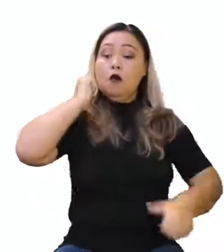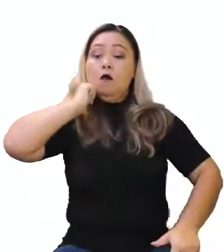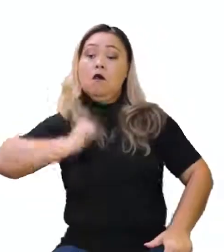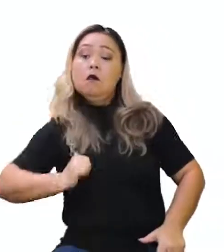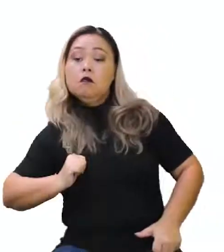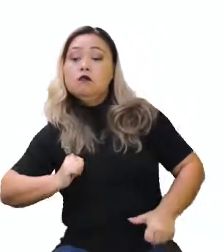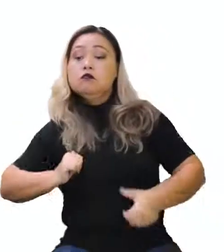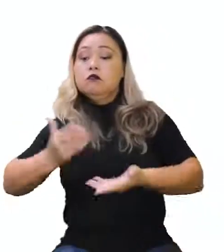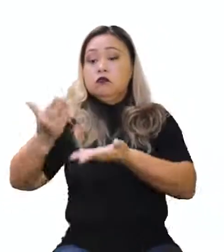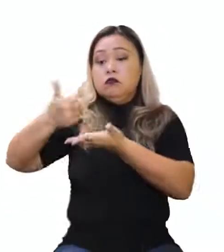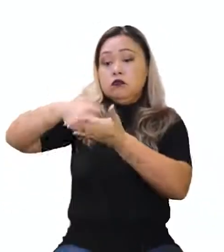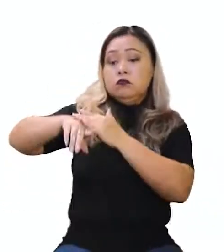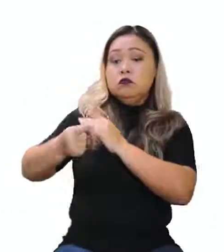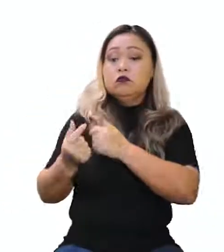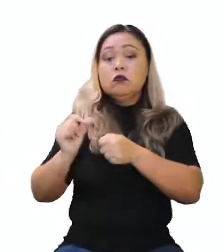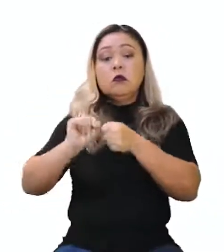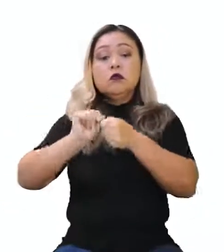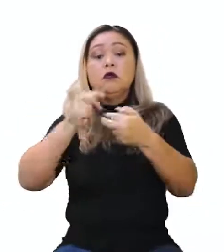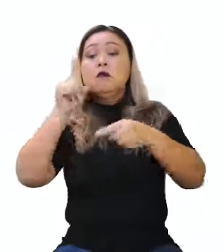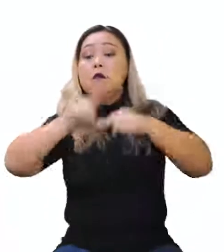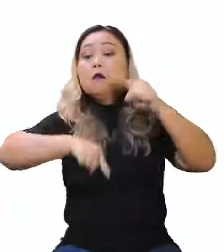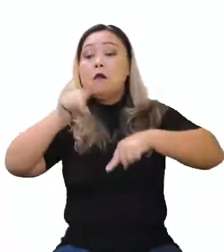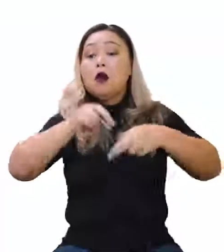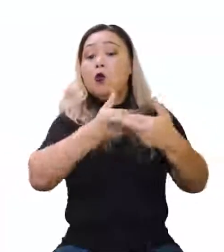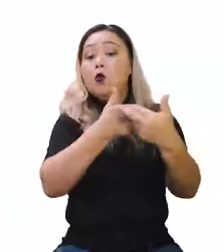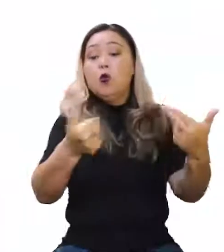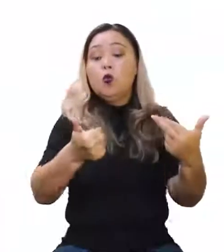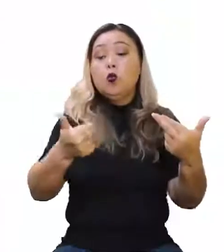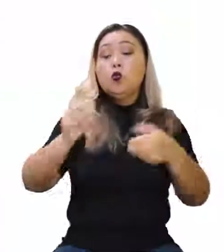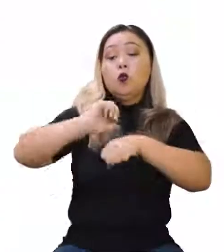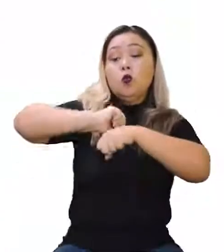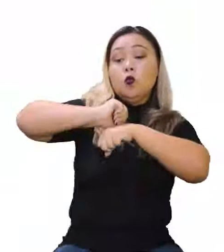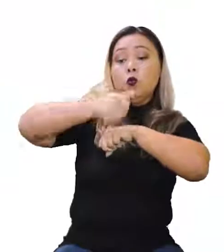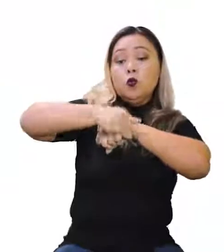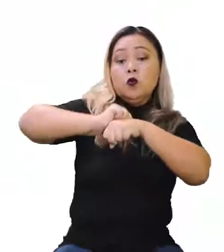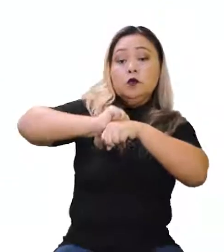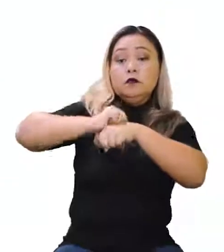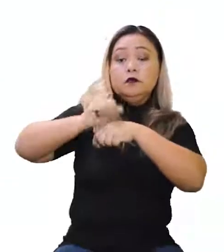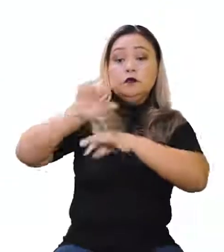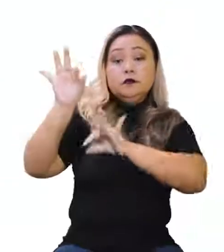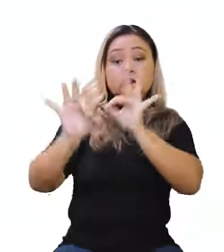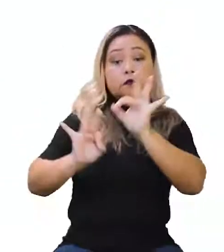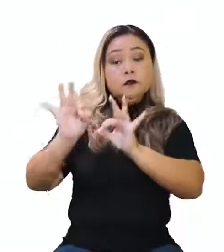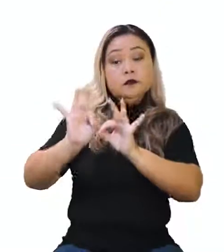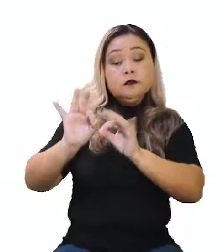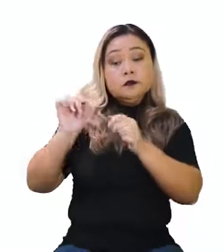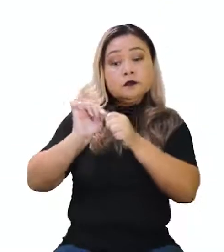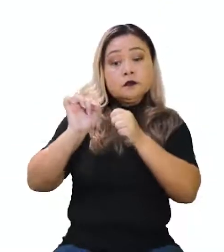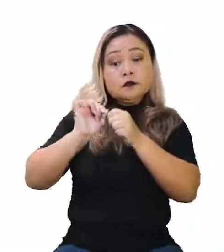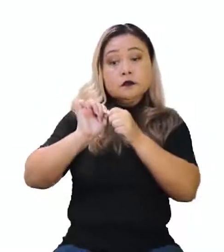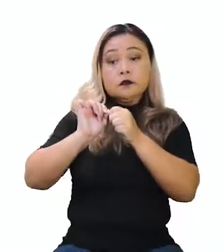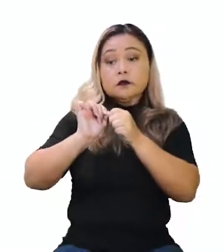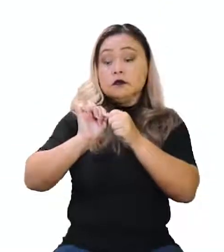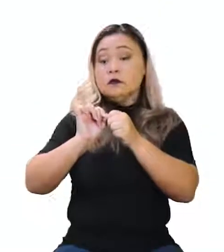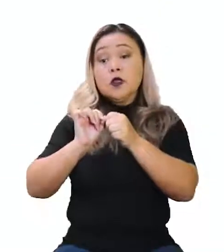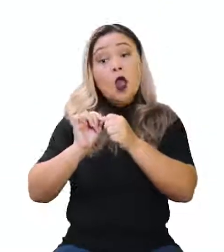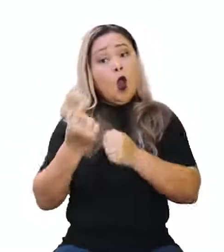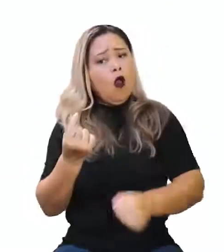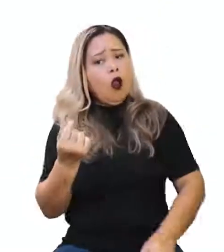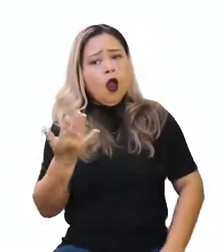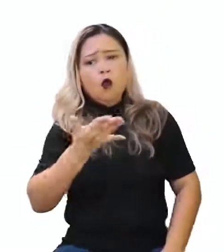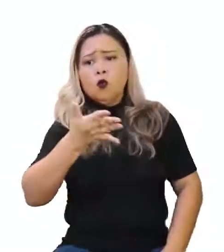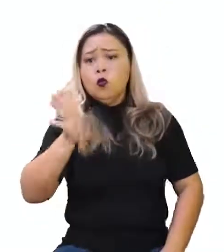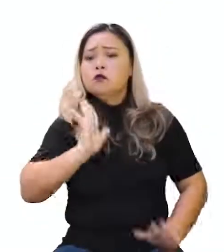e também materiais e utensílios. O couro também é muito utilizado em confecções e tem um valor e um